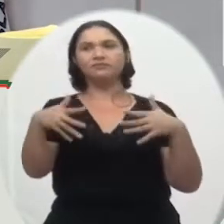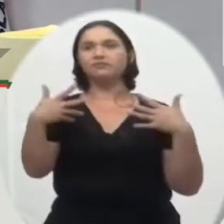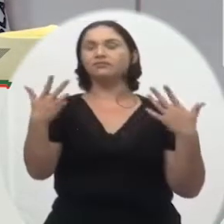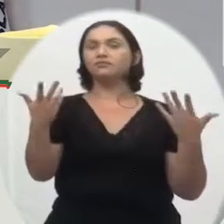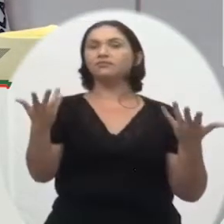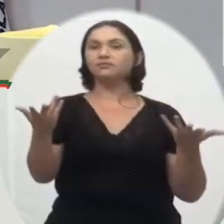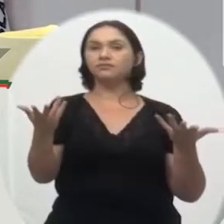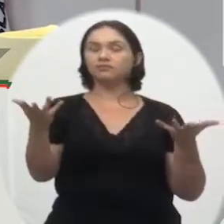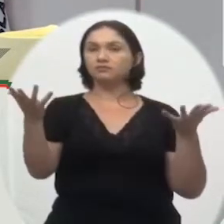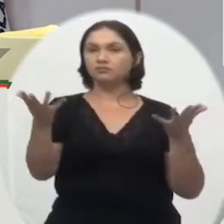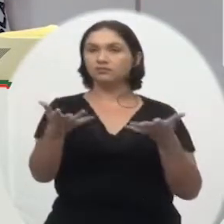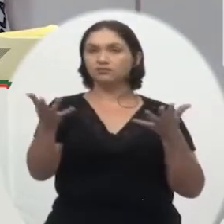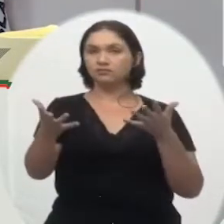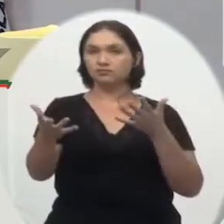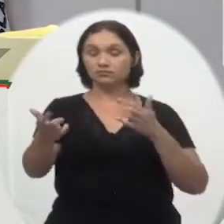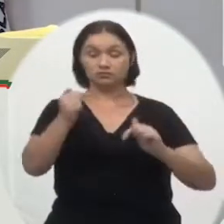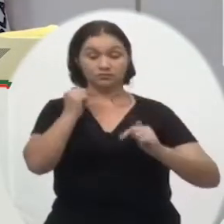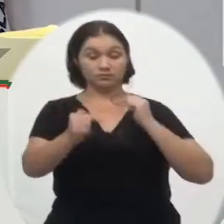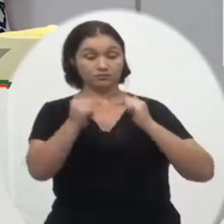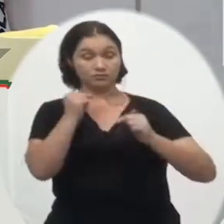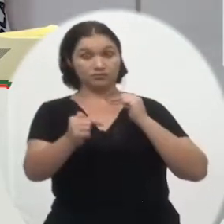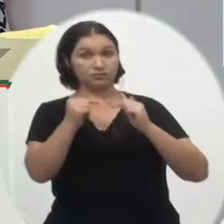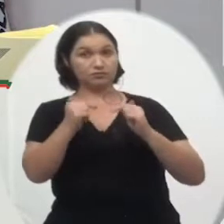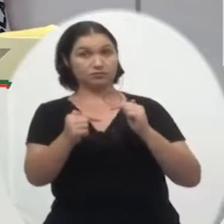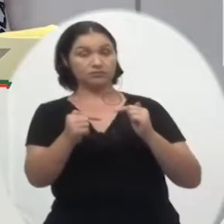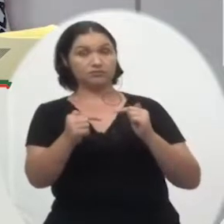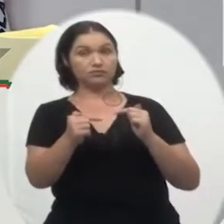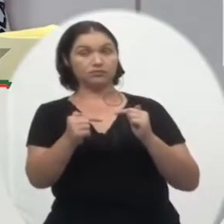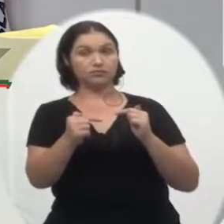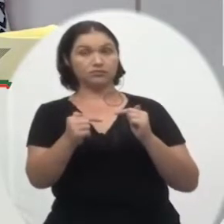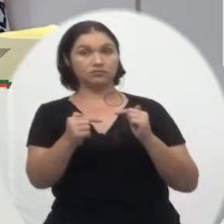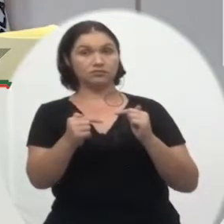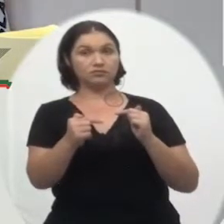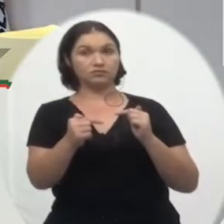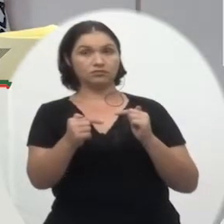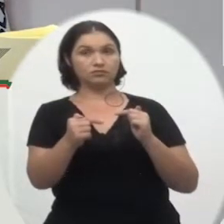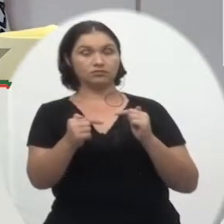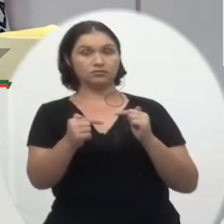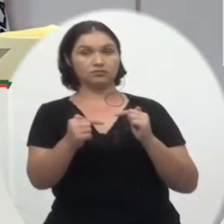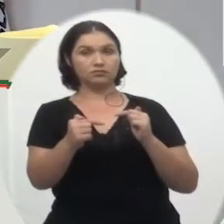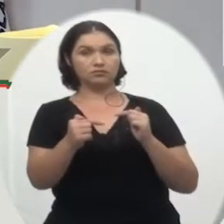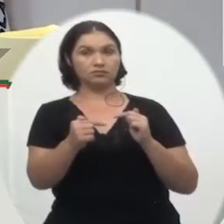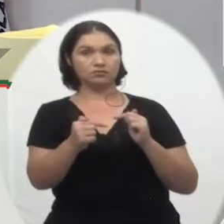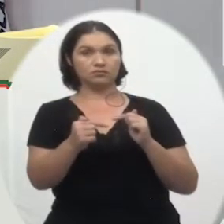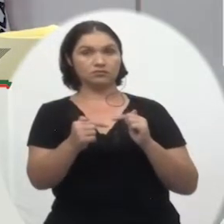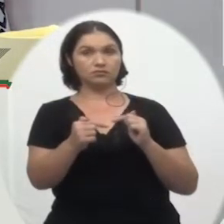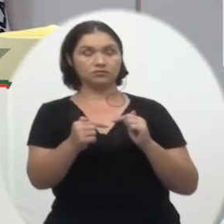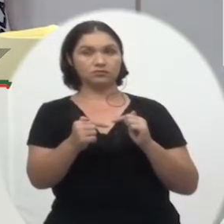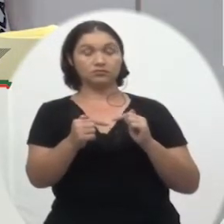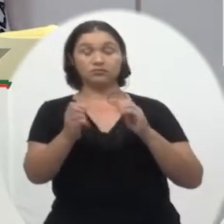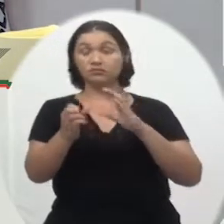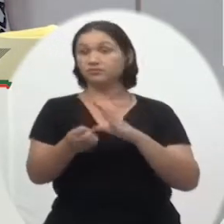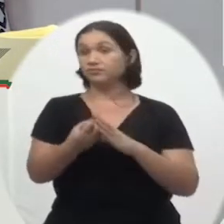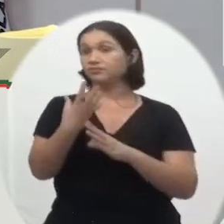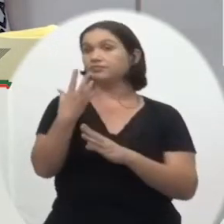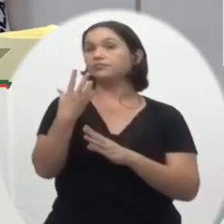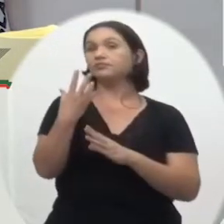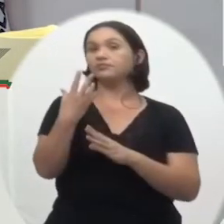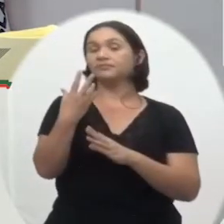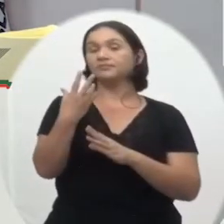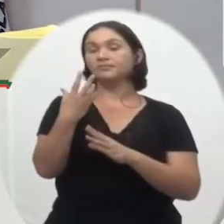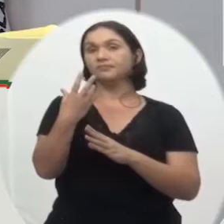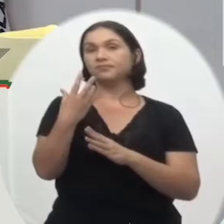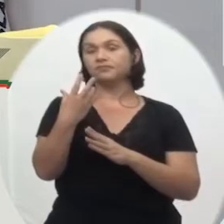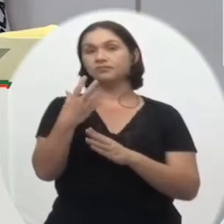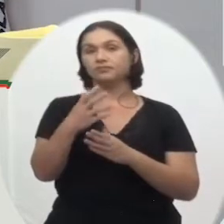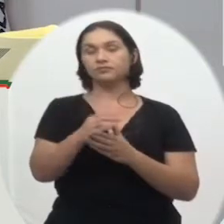que pese o debate, a discussão, em que pese toda essa celeuma que está sendo criada em torno da sua